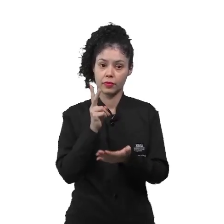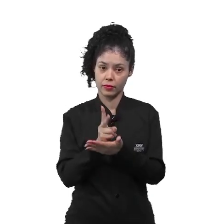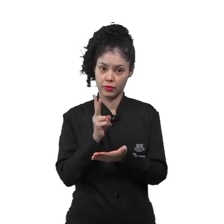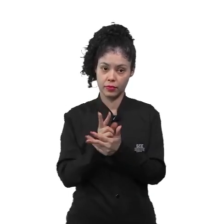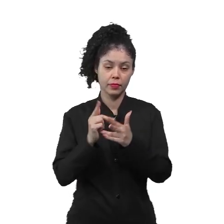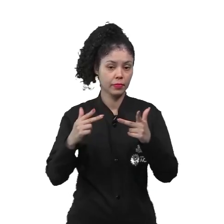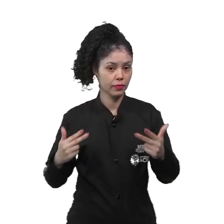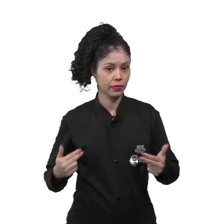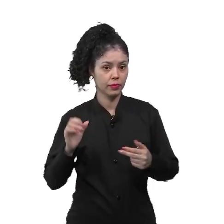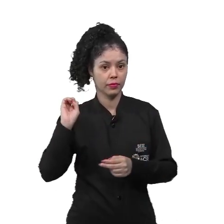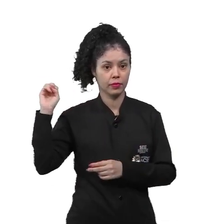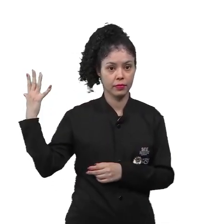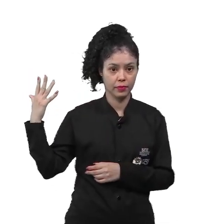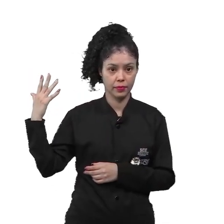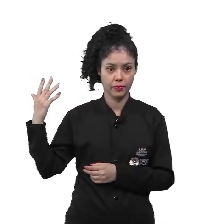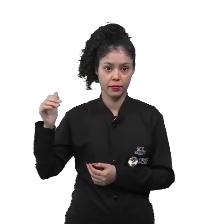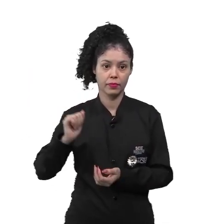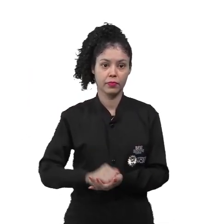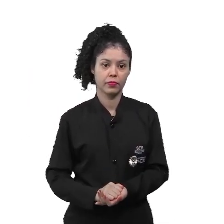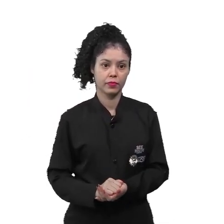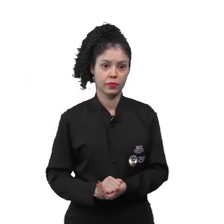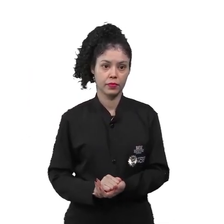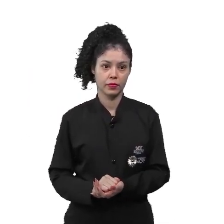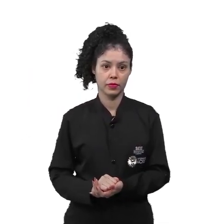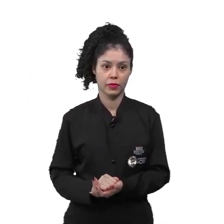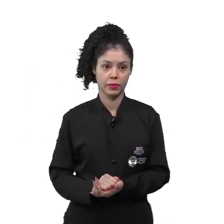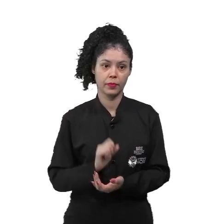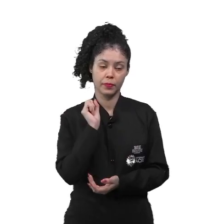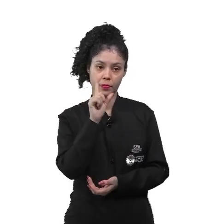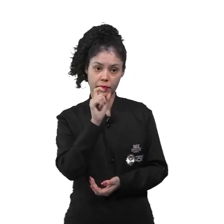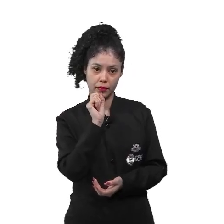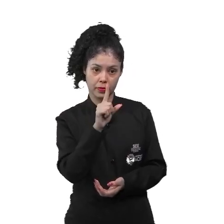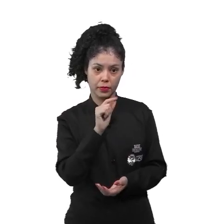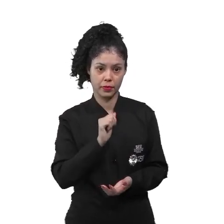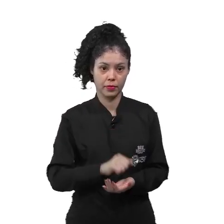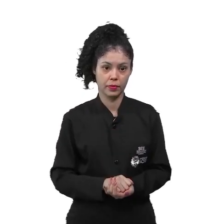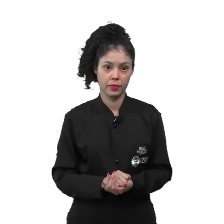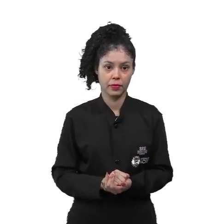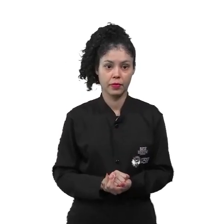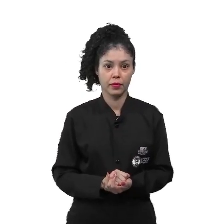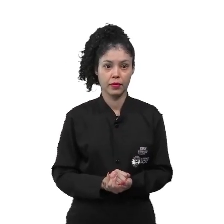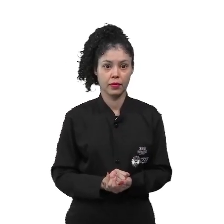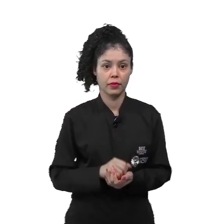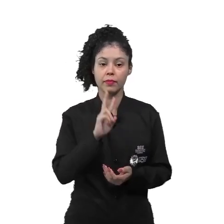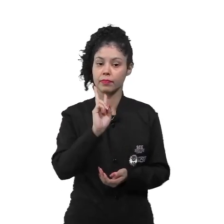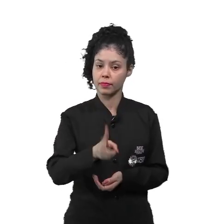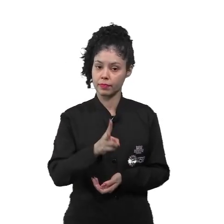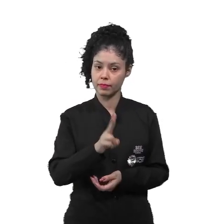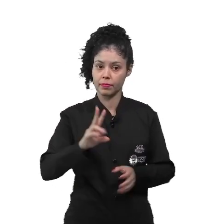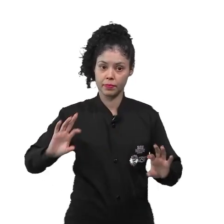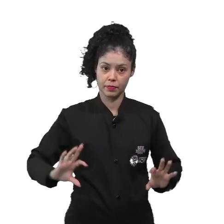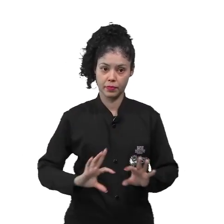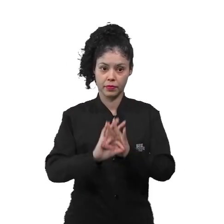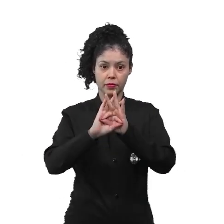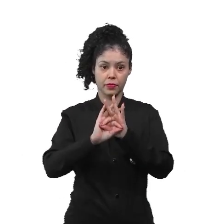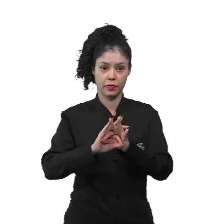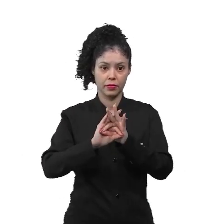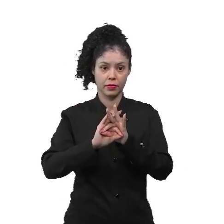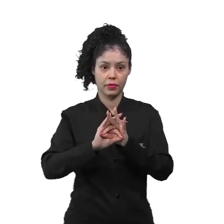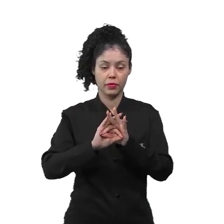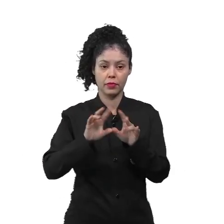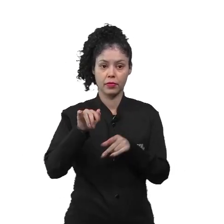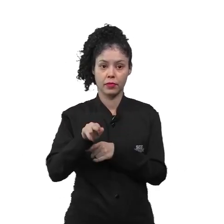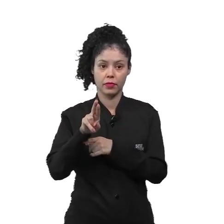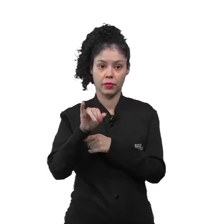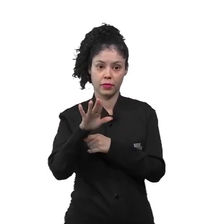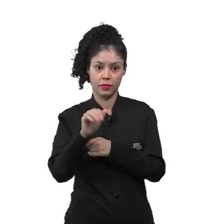coisa acontece aqui, ó. Essa molécula aqui em azul, que é a citosina, ela sempre vai se ligar à guanina, que é